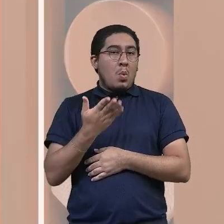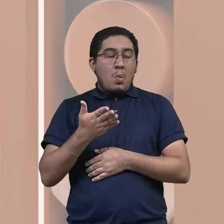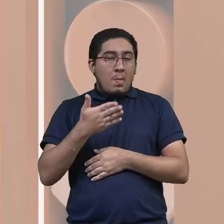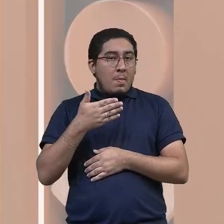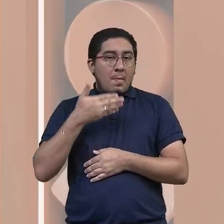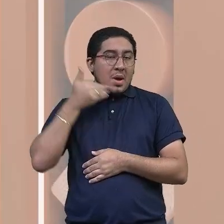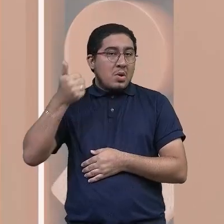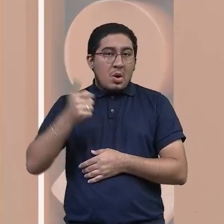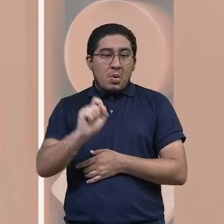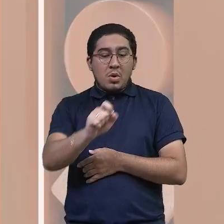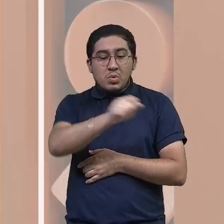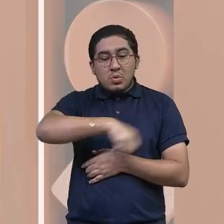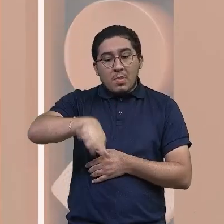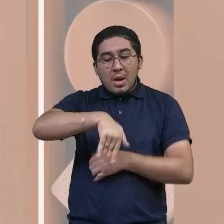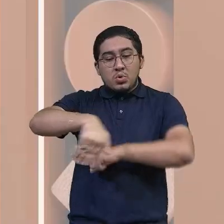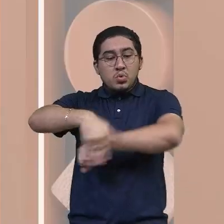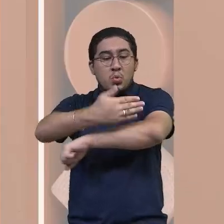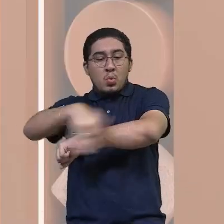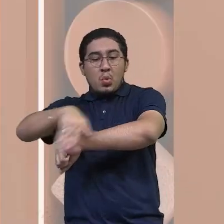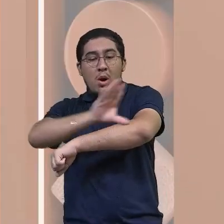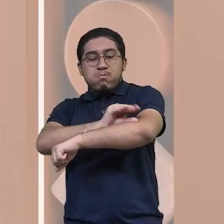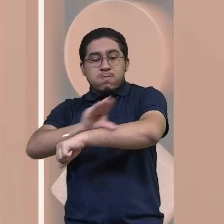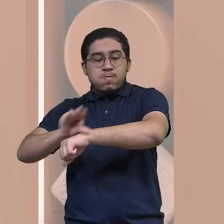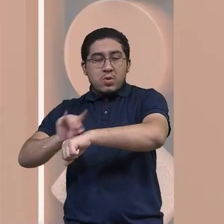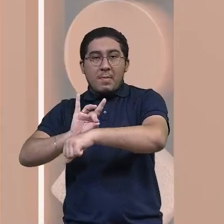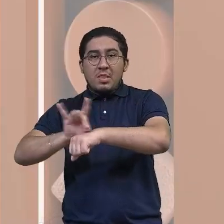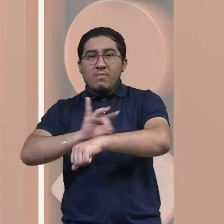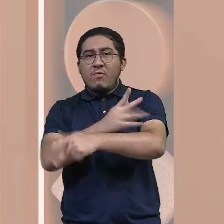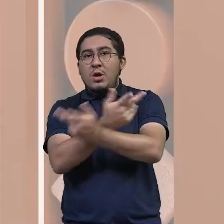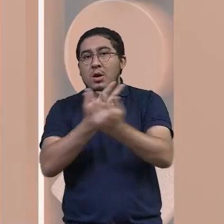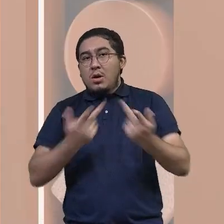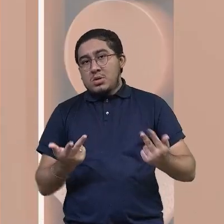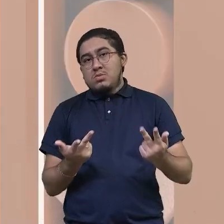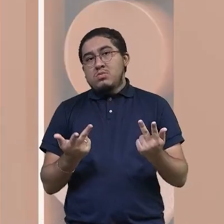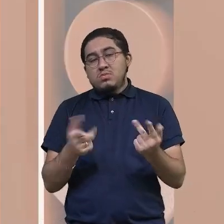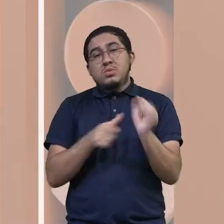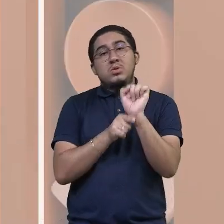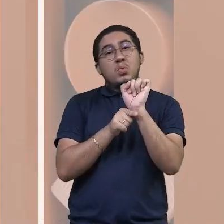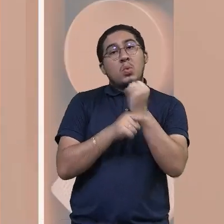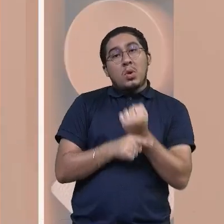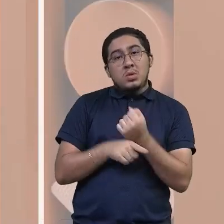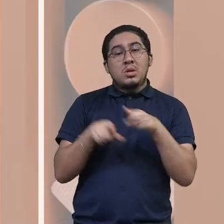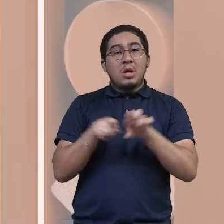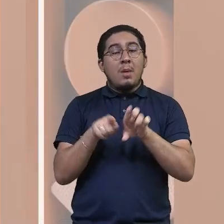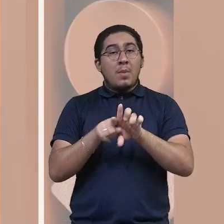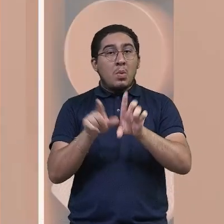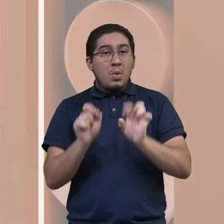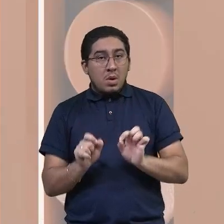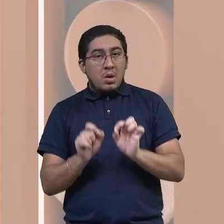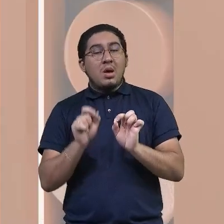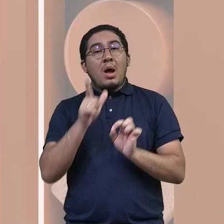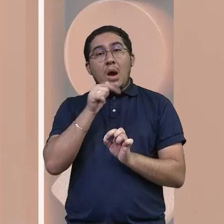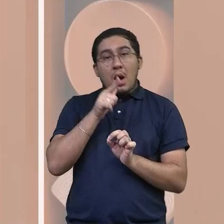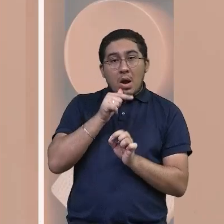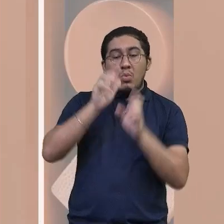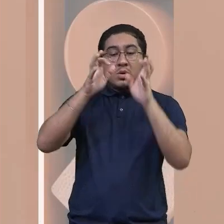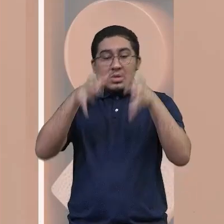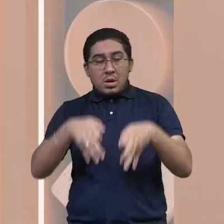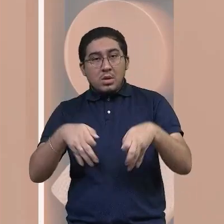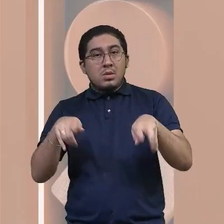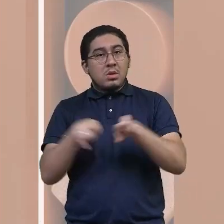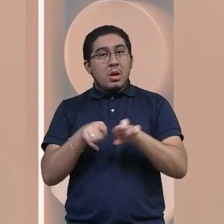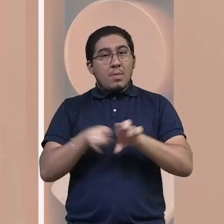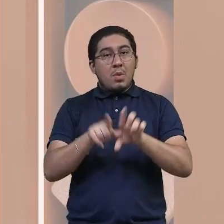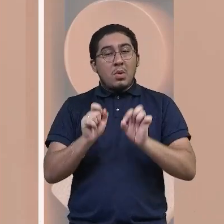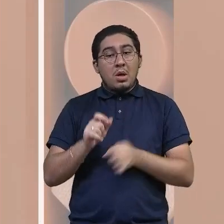vias públicas para a circulação dos automóveis e das pessoas, né, de garantir o abastecimento adequado de água, o abastecimento